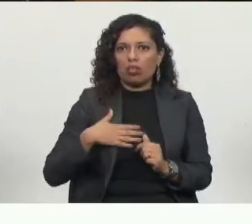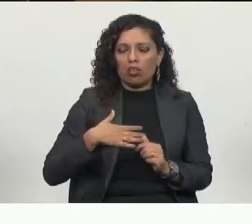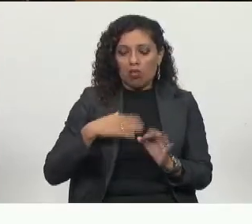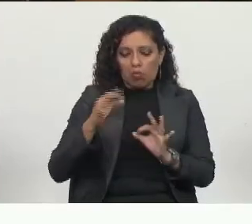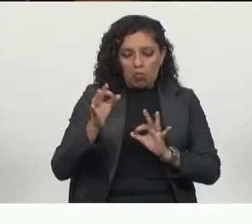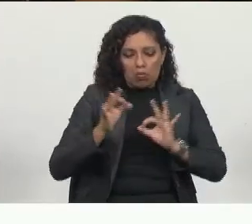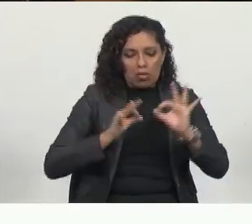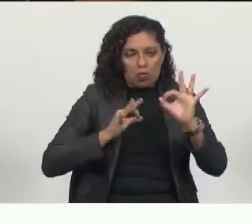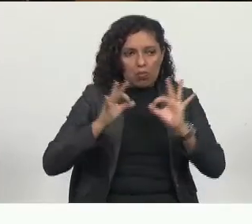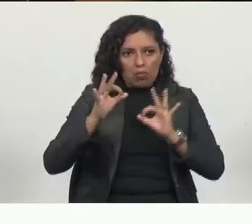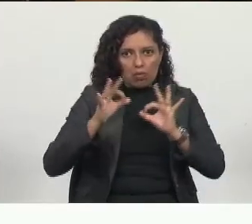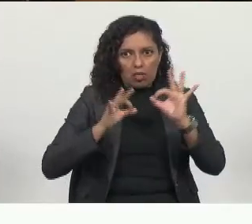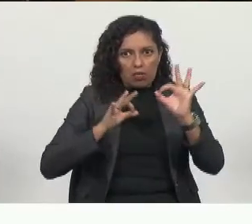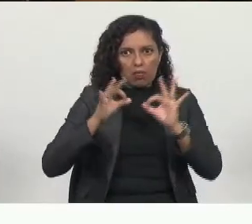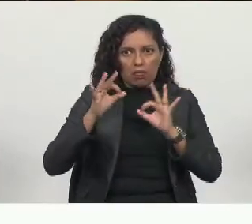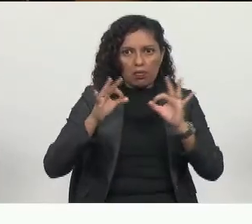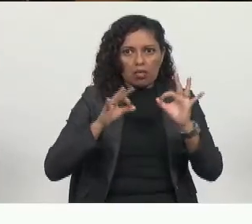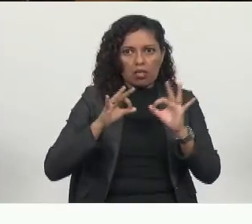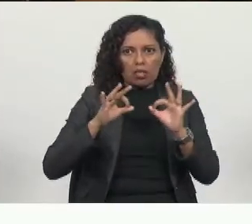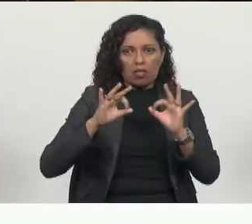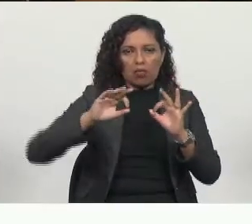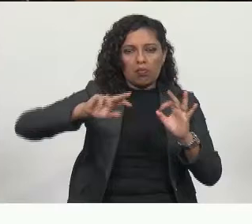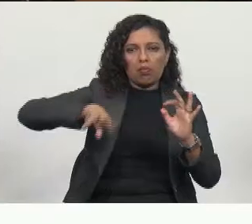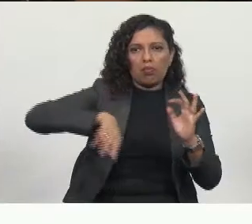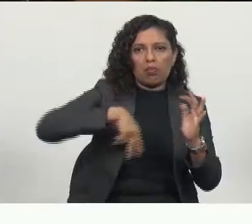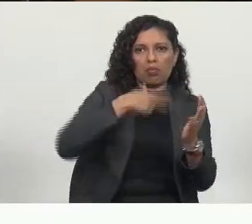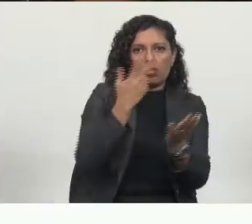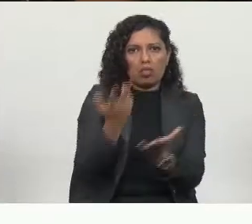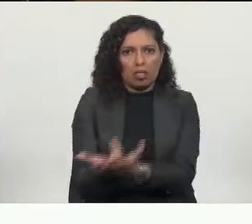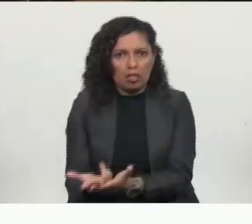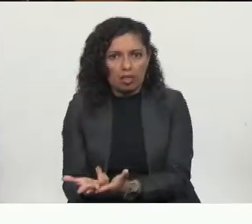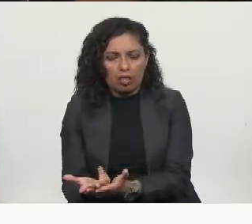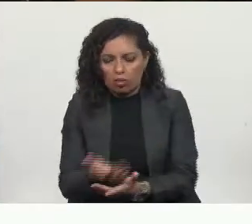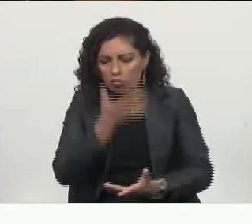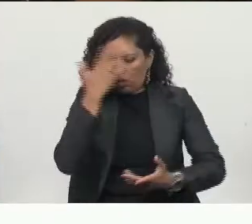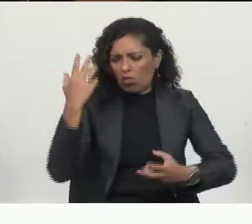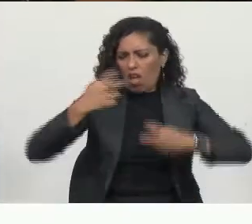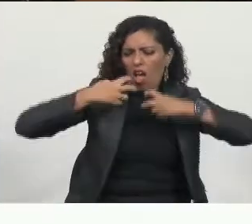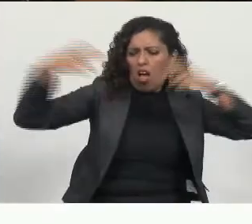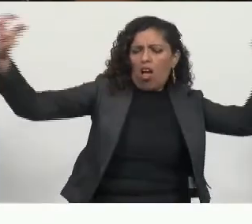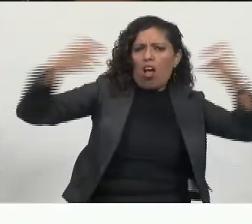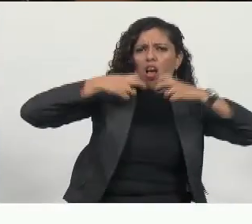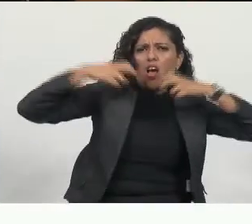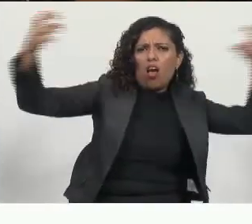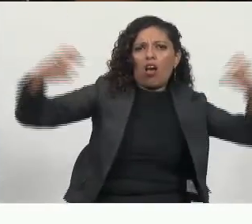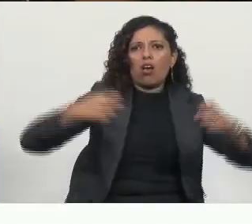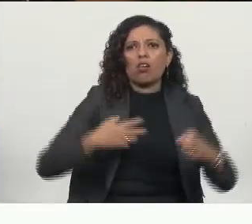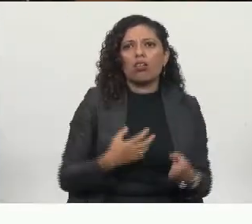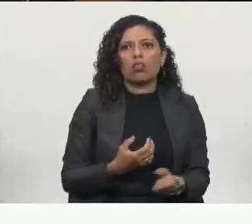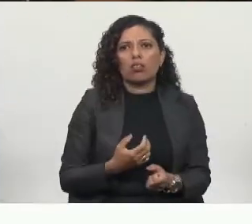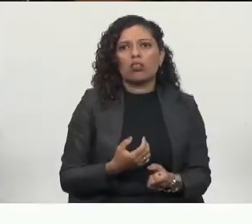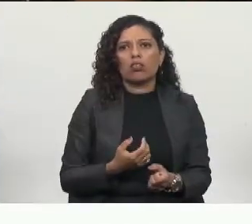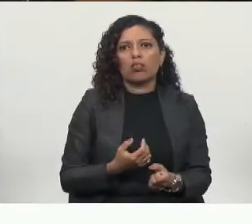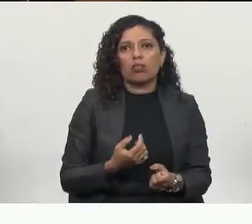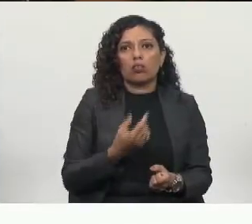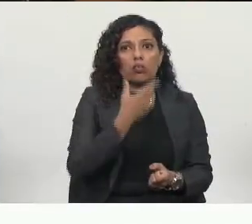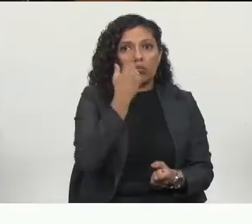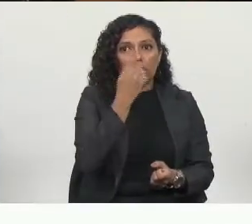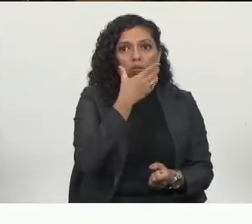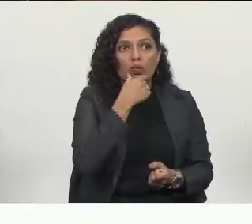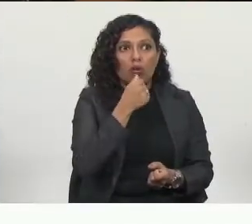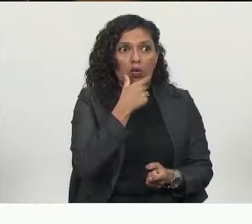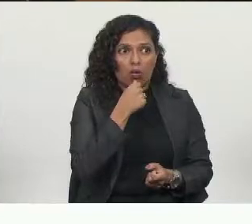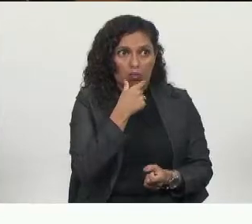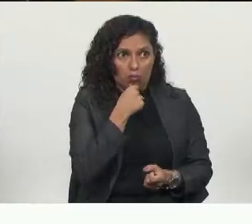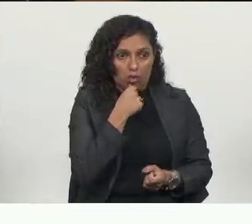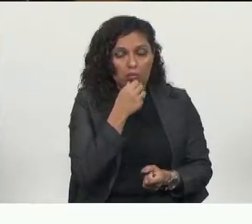trás. Foi uma discussão muito calorosa, e num certo momento, o senhor, graças a Deus, uma